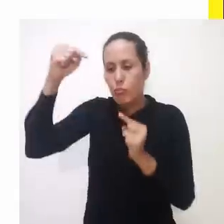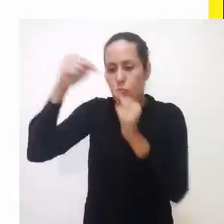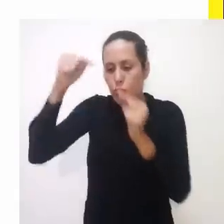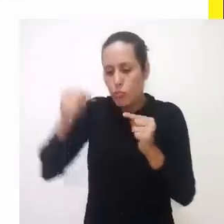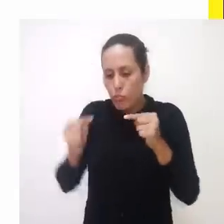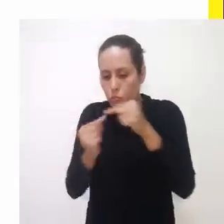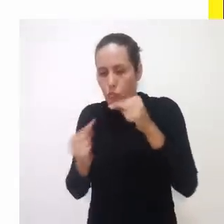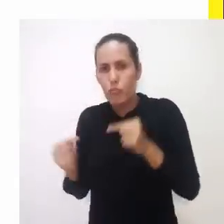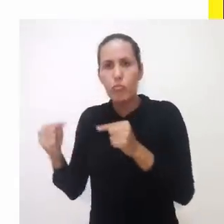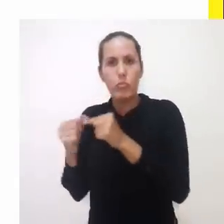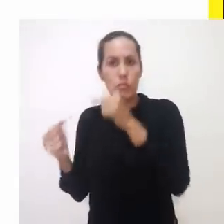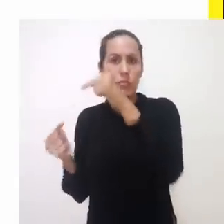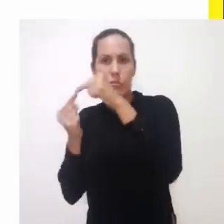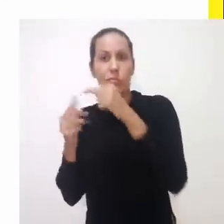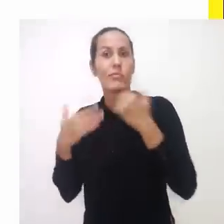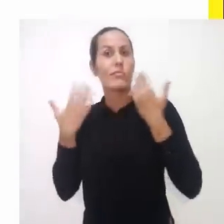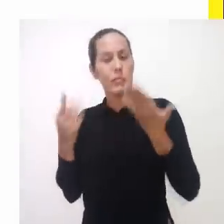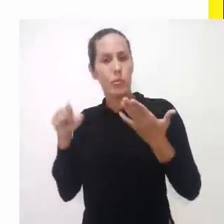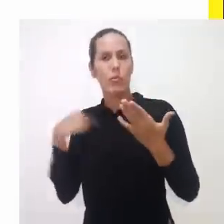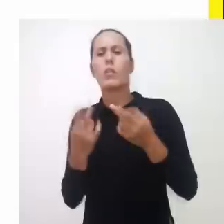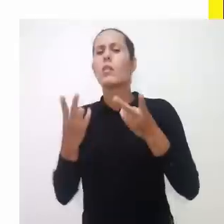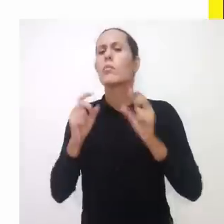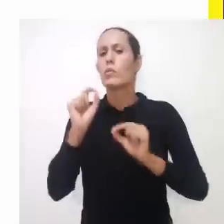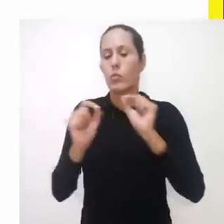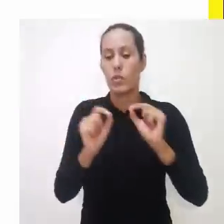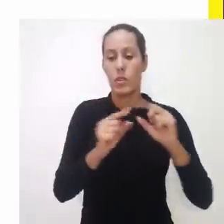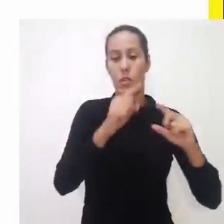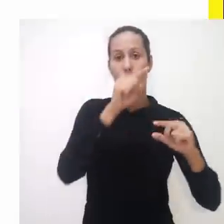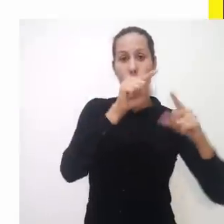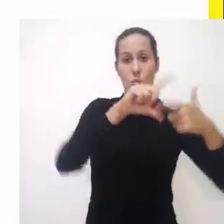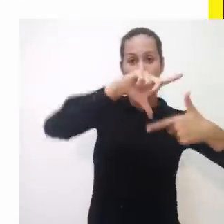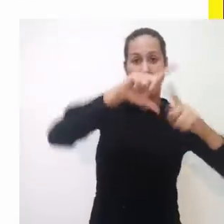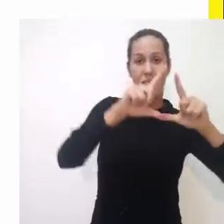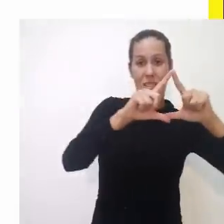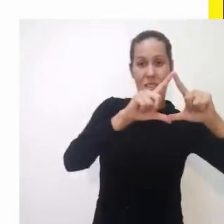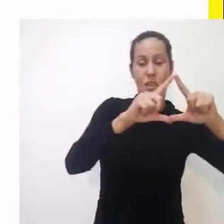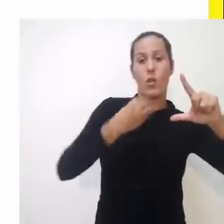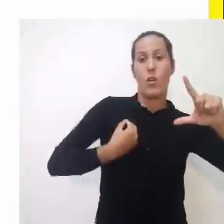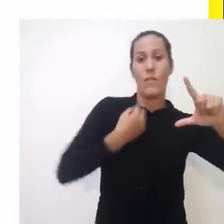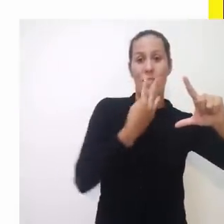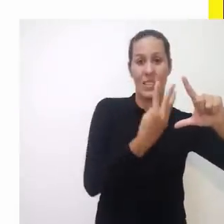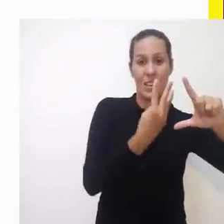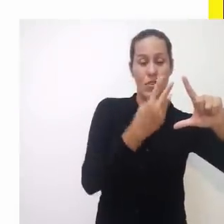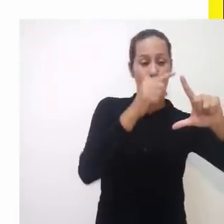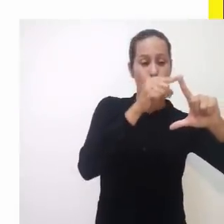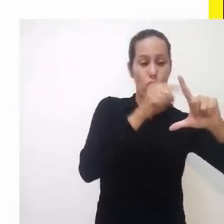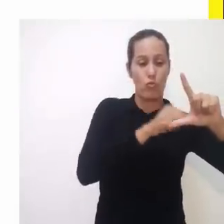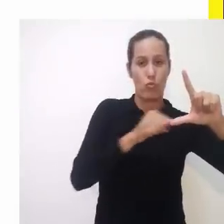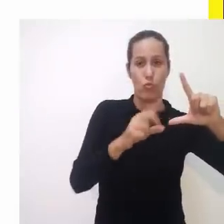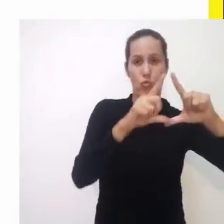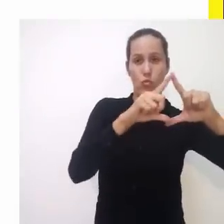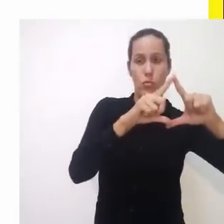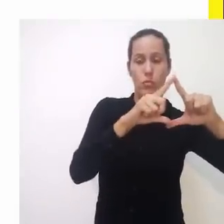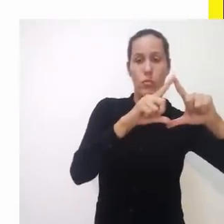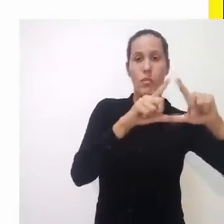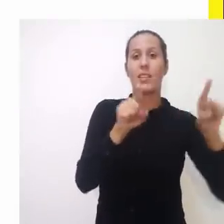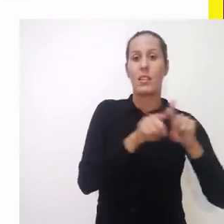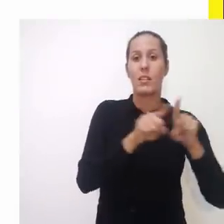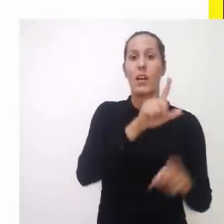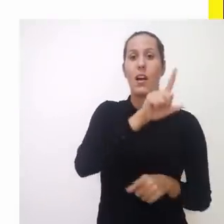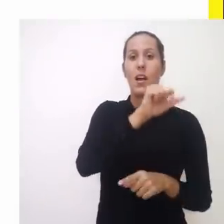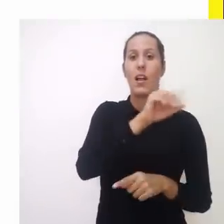dos segmentos de reta. Então a gente percebe que o triângulo tem 3 pontos e tem 3 lados. Então